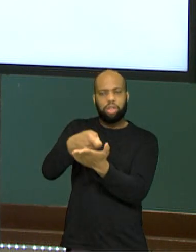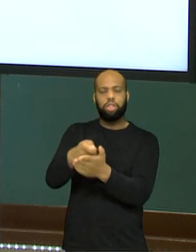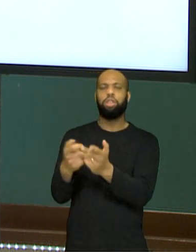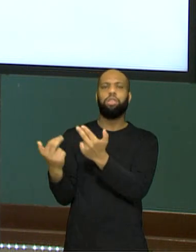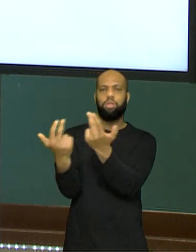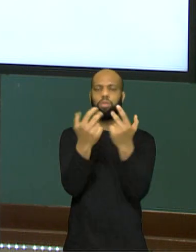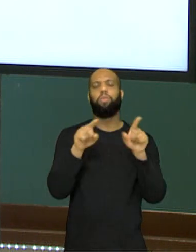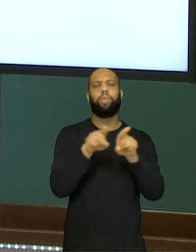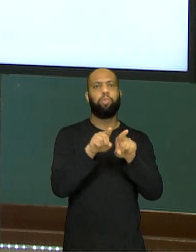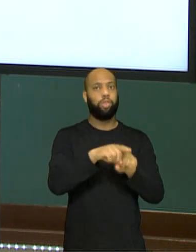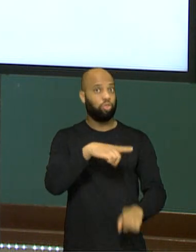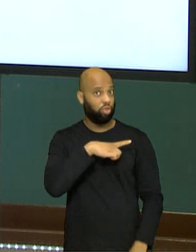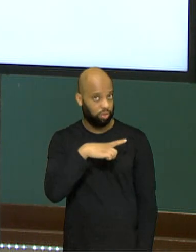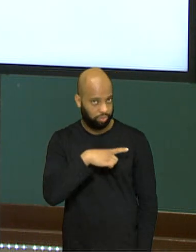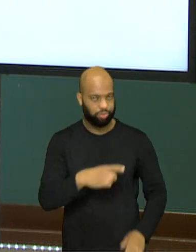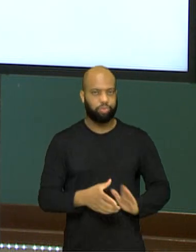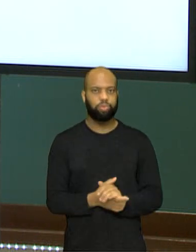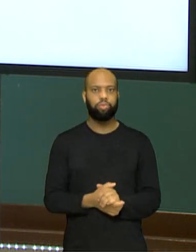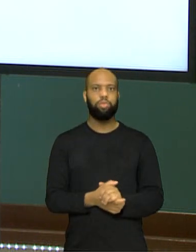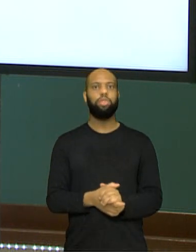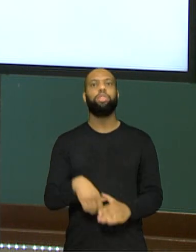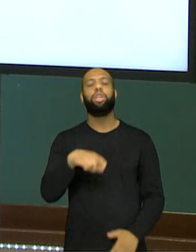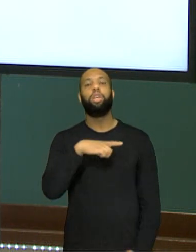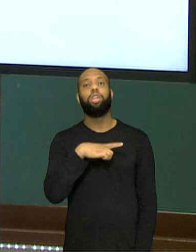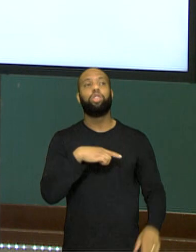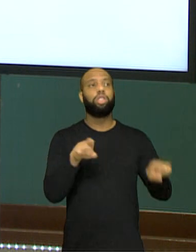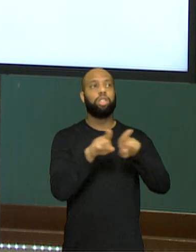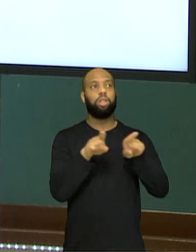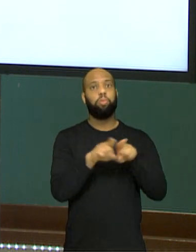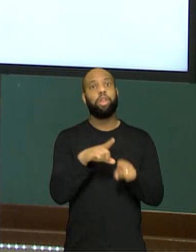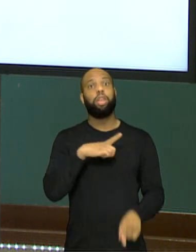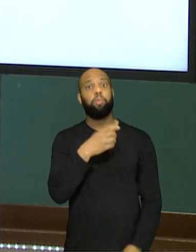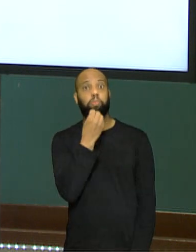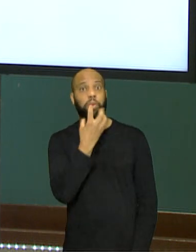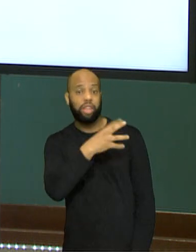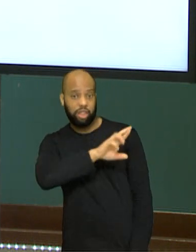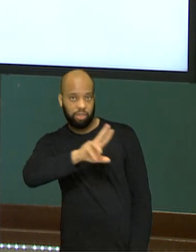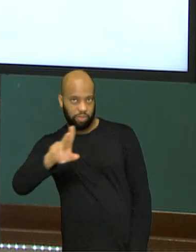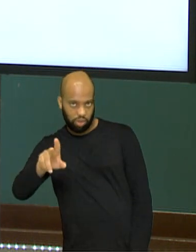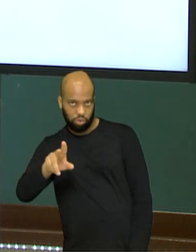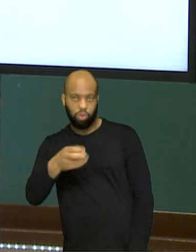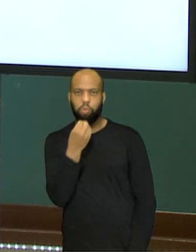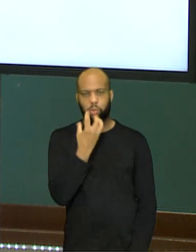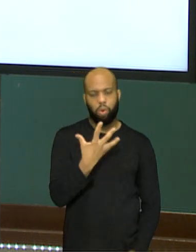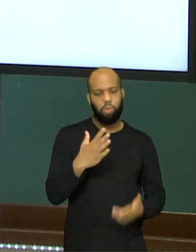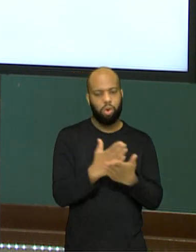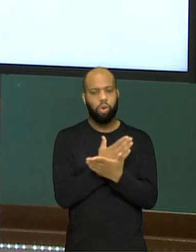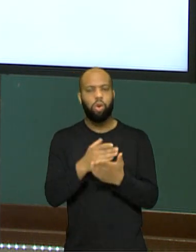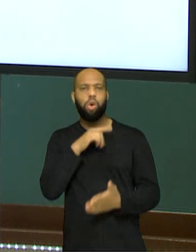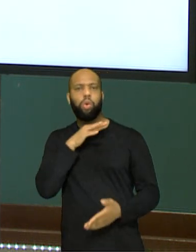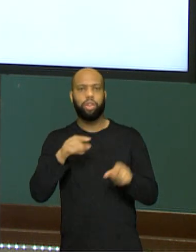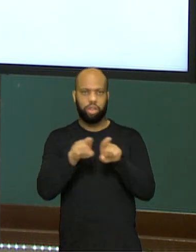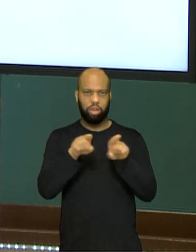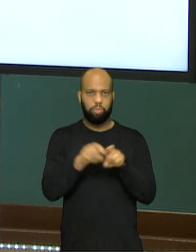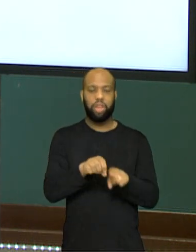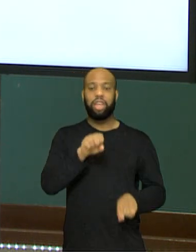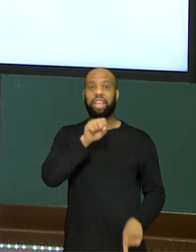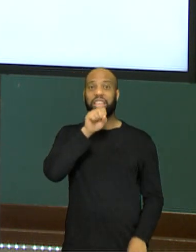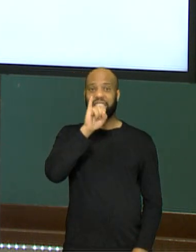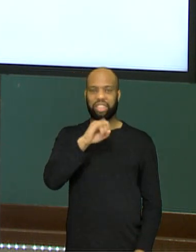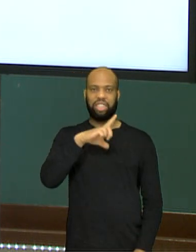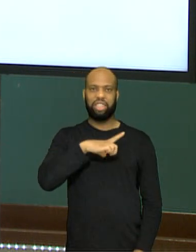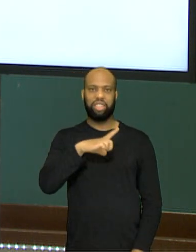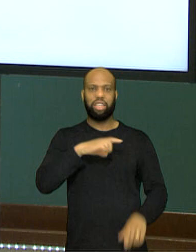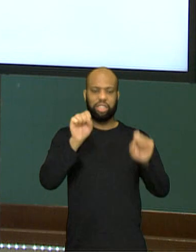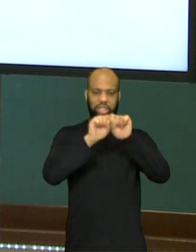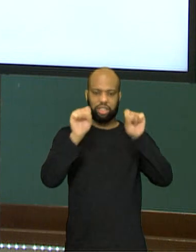as mesmas obrigações. Existiam, obviamente, vantagens e desvantagens. Se o sistema funcionasse bem,